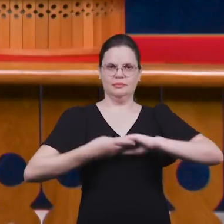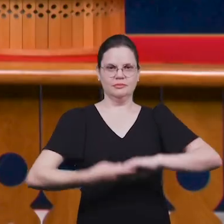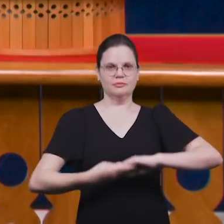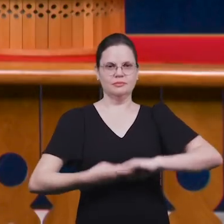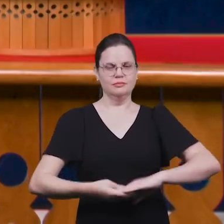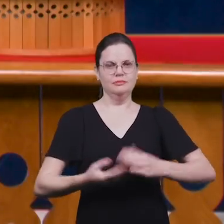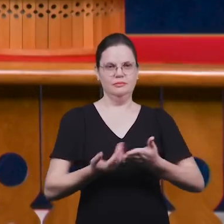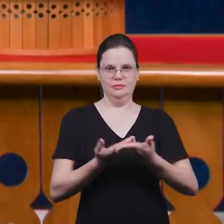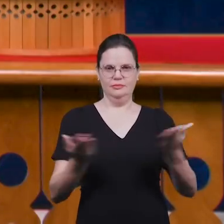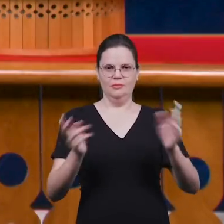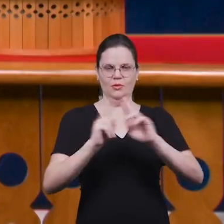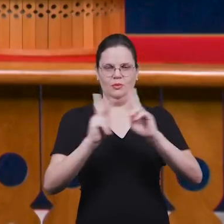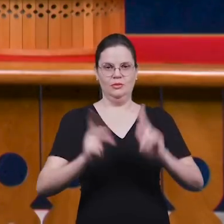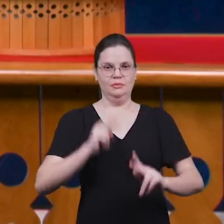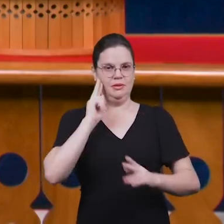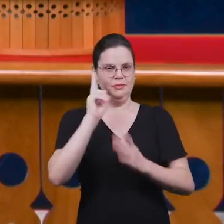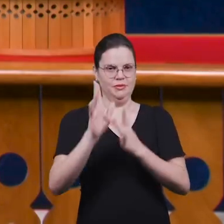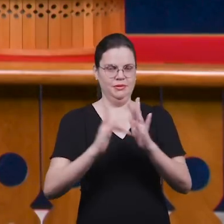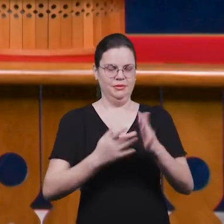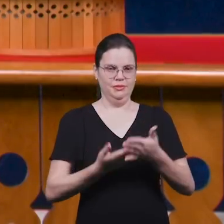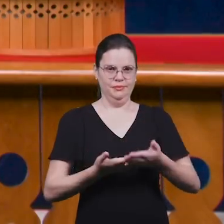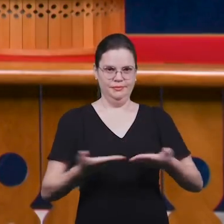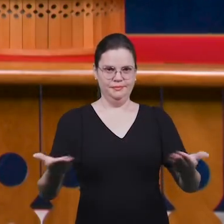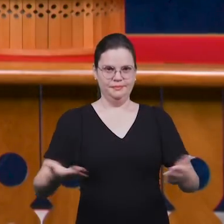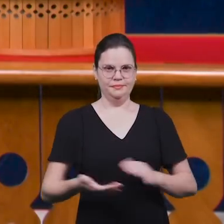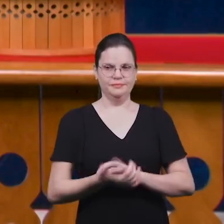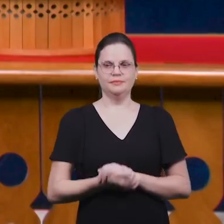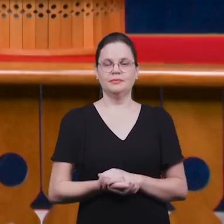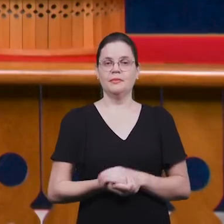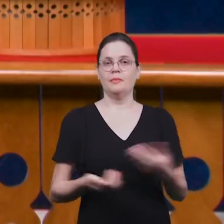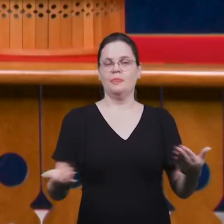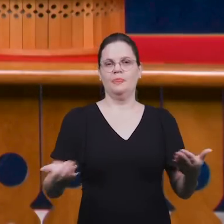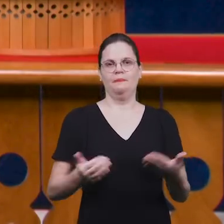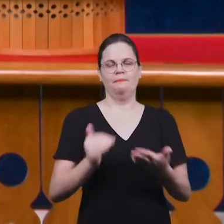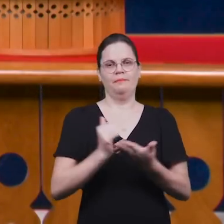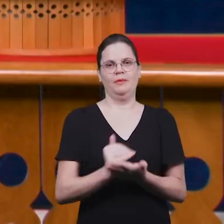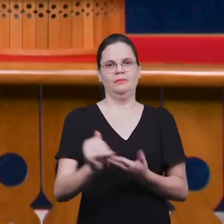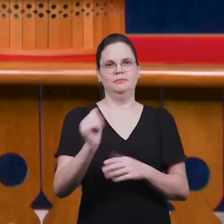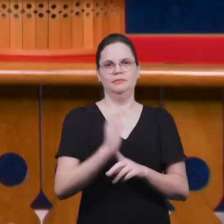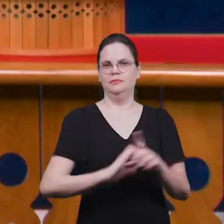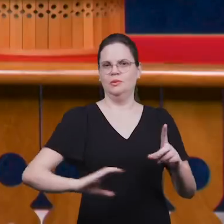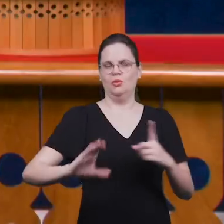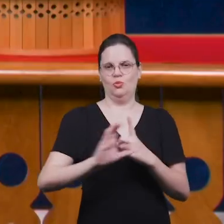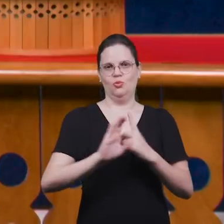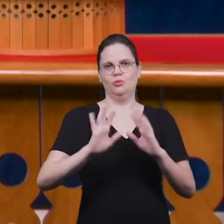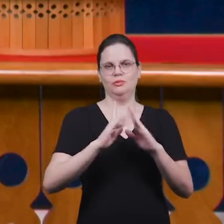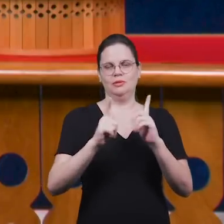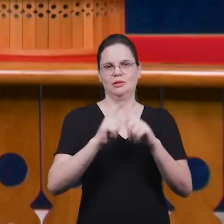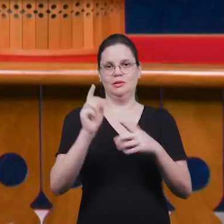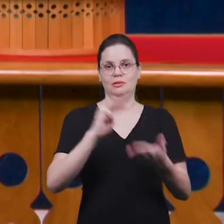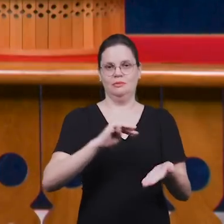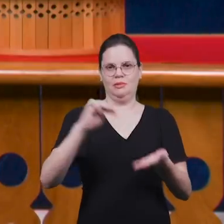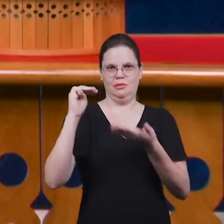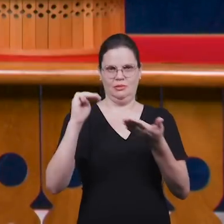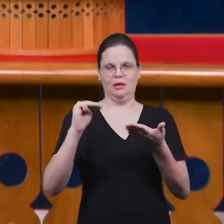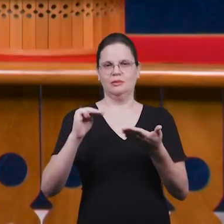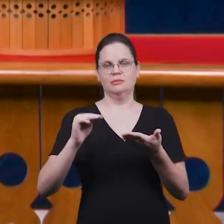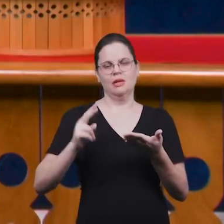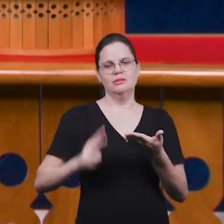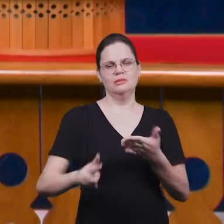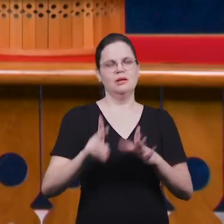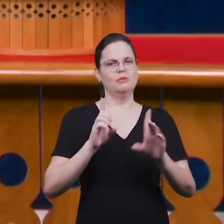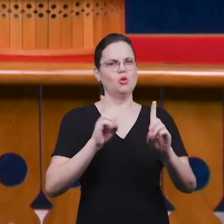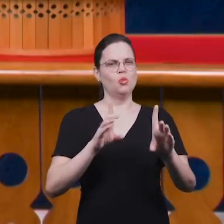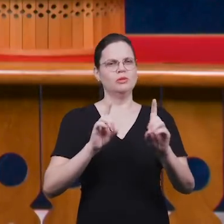Nós saudamos todos os irmãos com a paz do Senhor Jesus. Este é o culto da Igreja Cristã Maranata, nosso culto